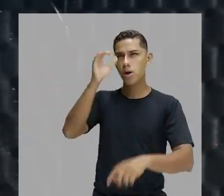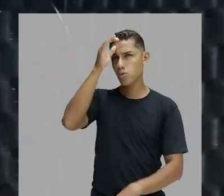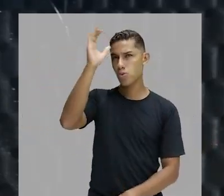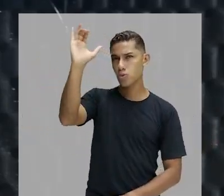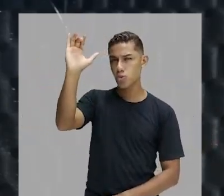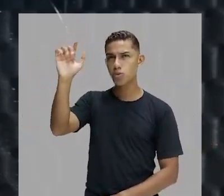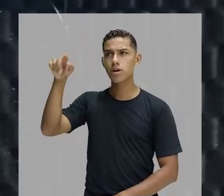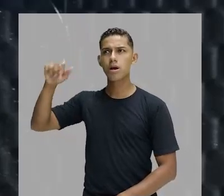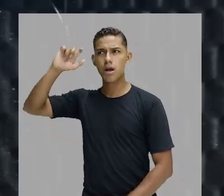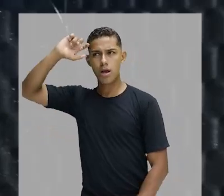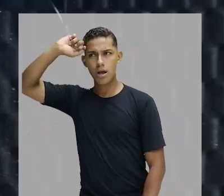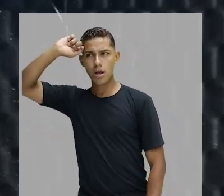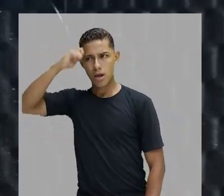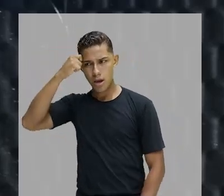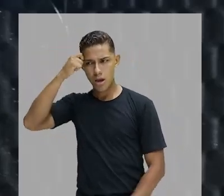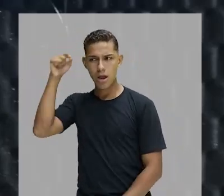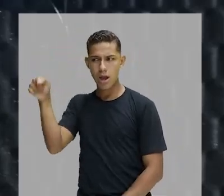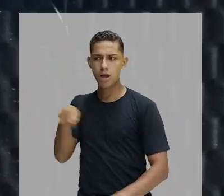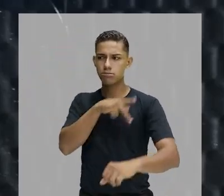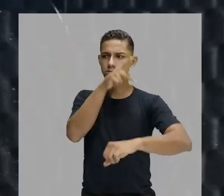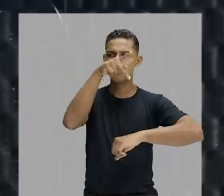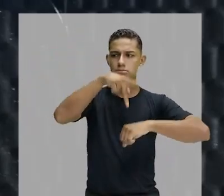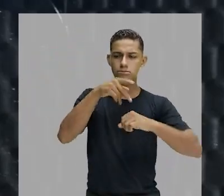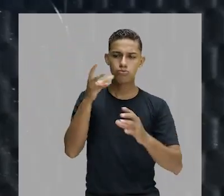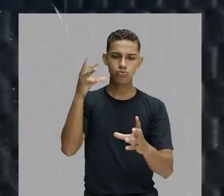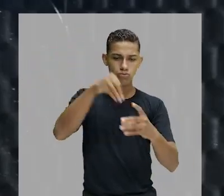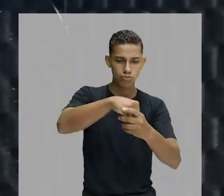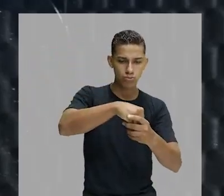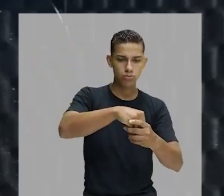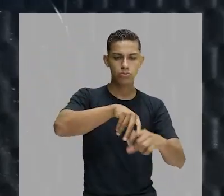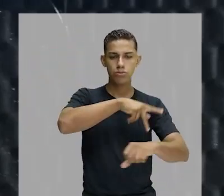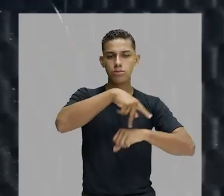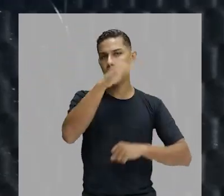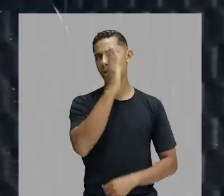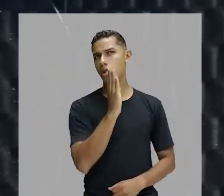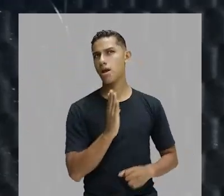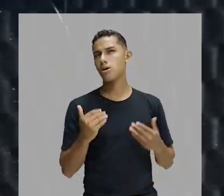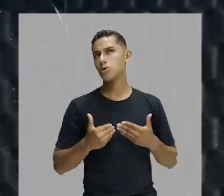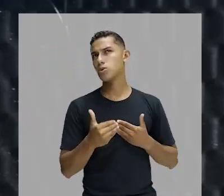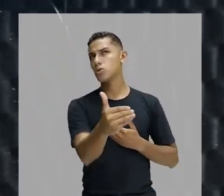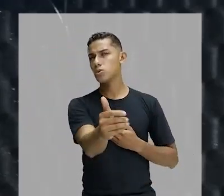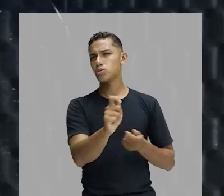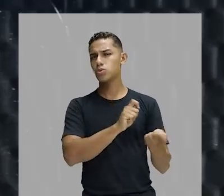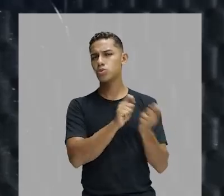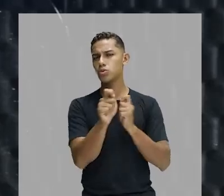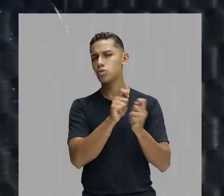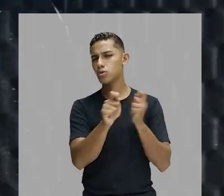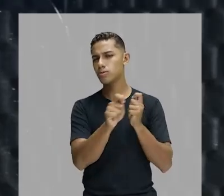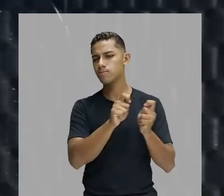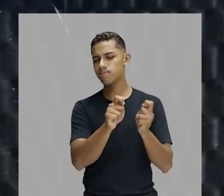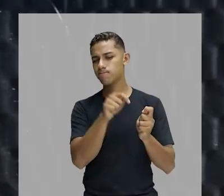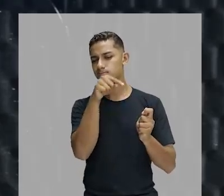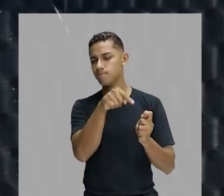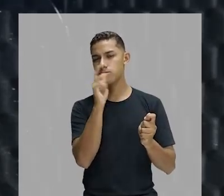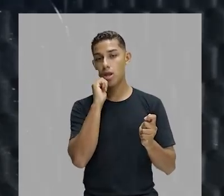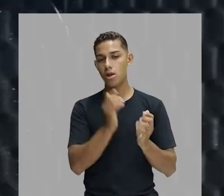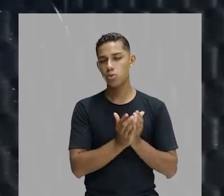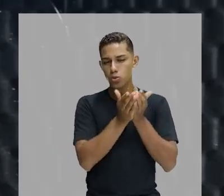mais de 160 países. A capoeira que foi considerada pela Unesco